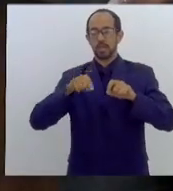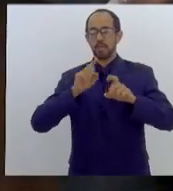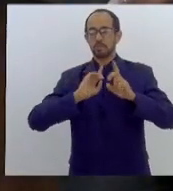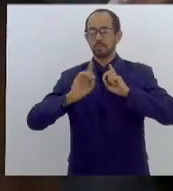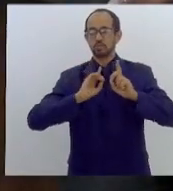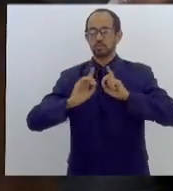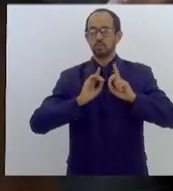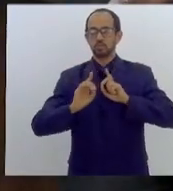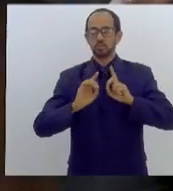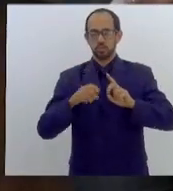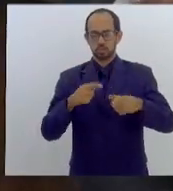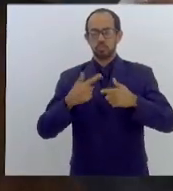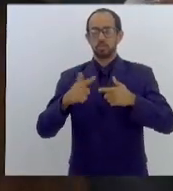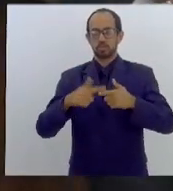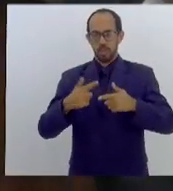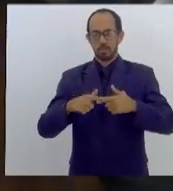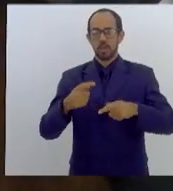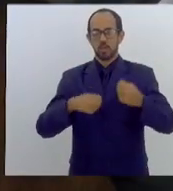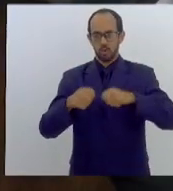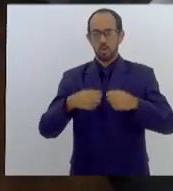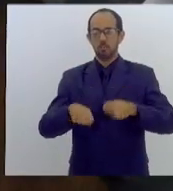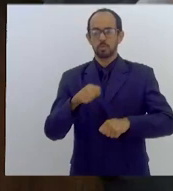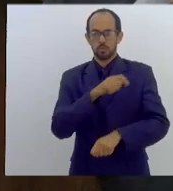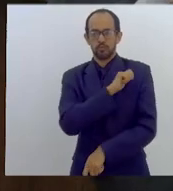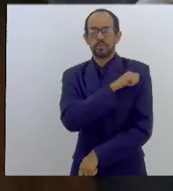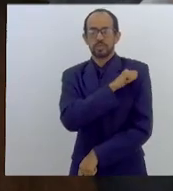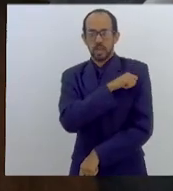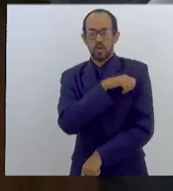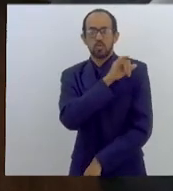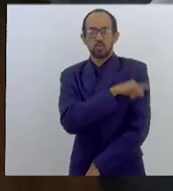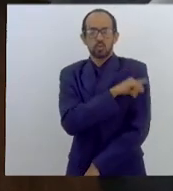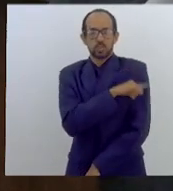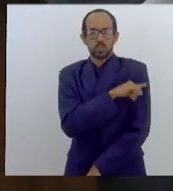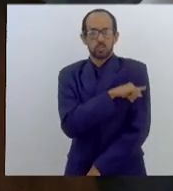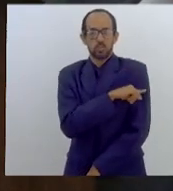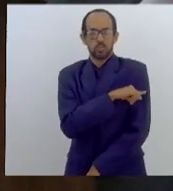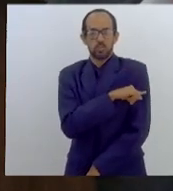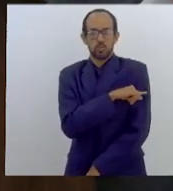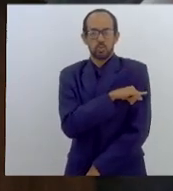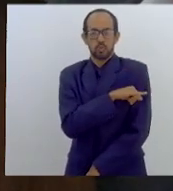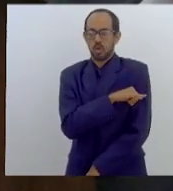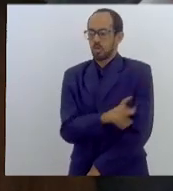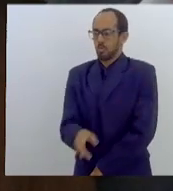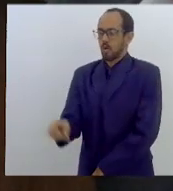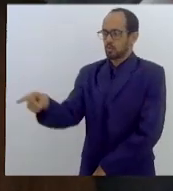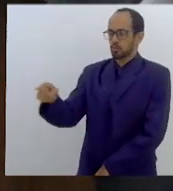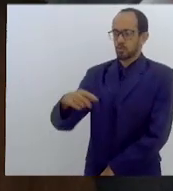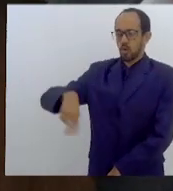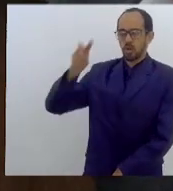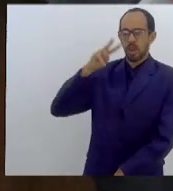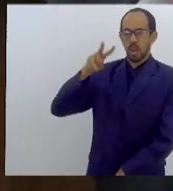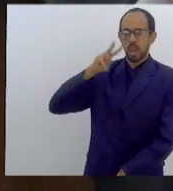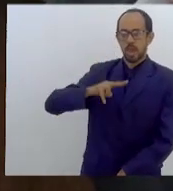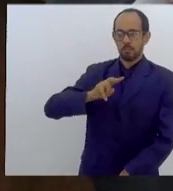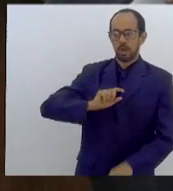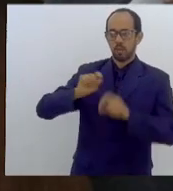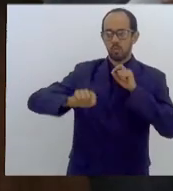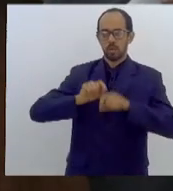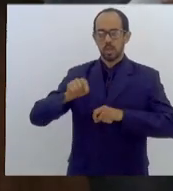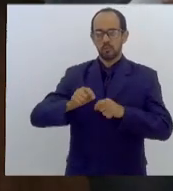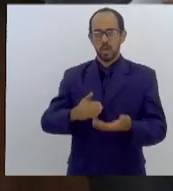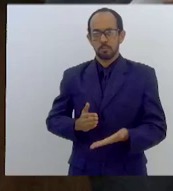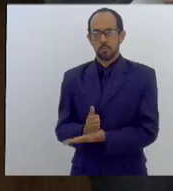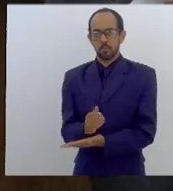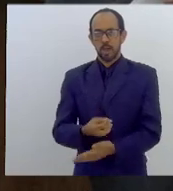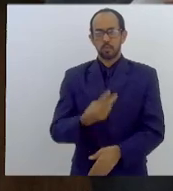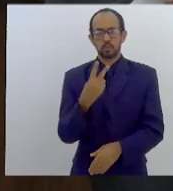situação econômica e fiscal do Rio de Janeiro. Aqui nessa casa, como bem o senhor nos lembra, foi aprovado dois regimes